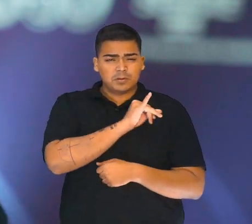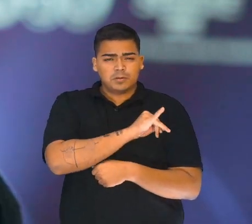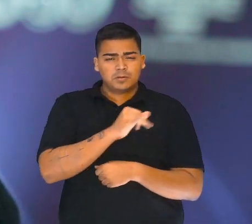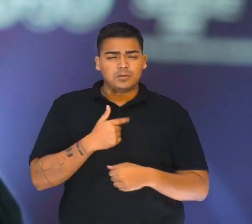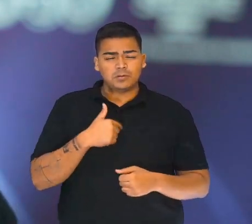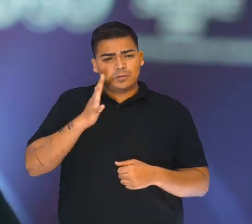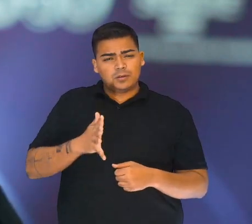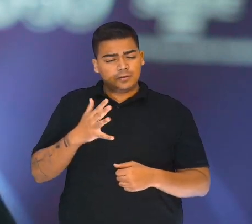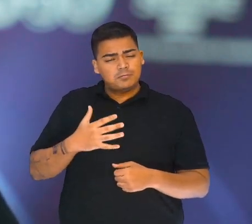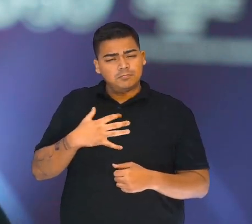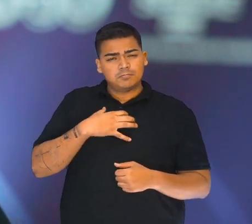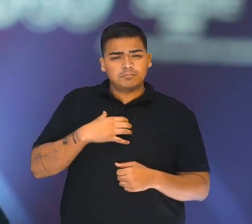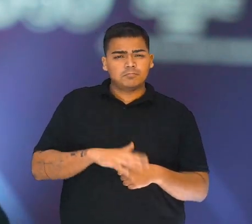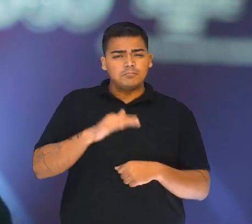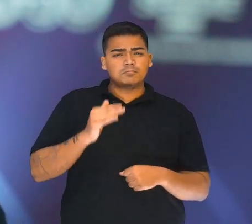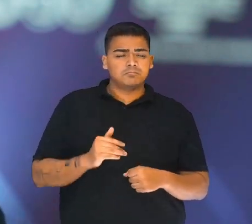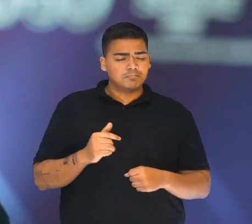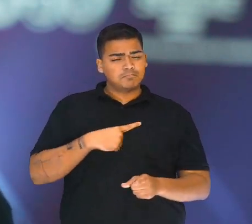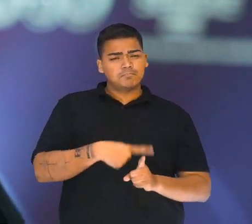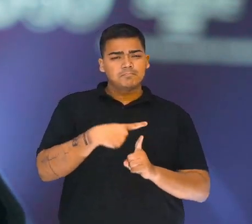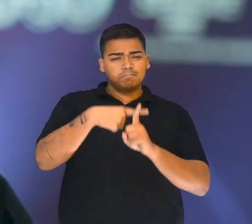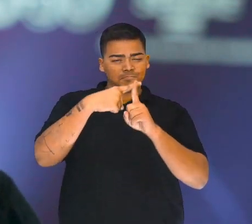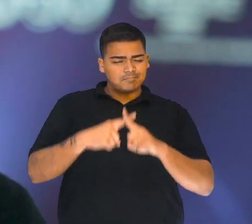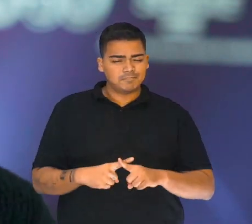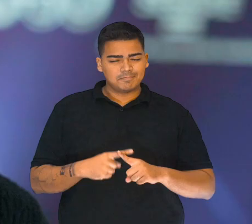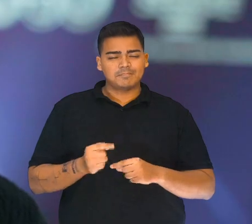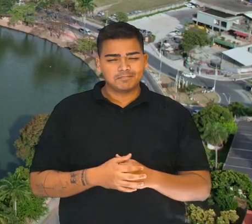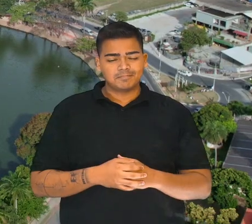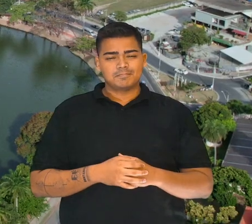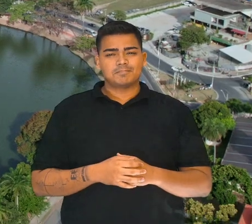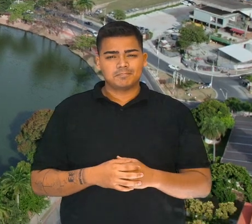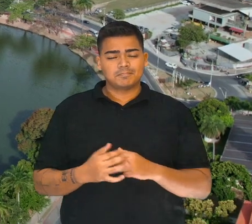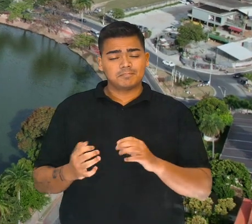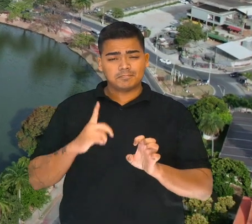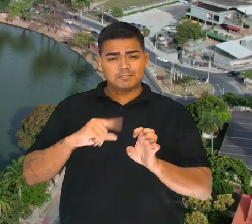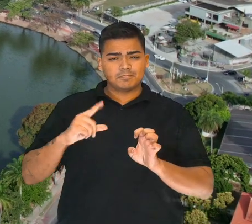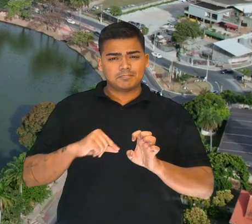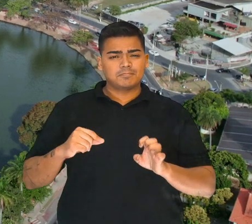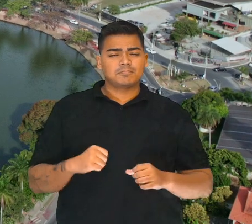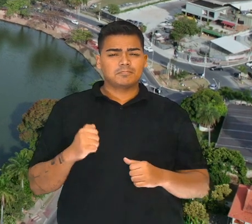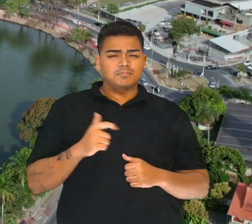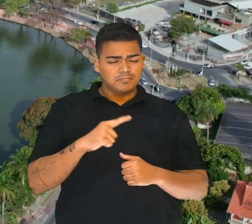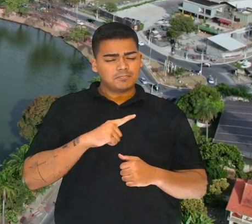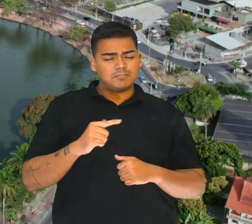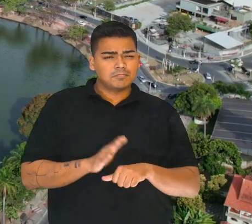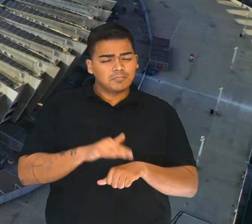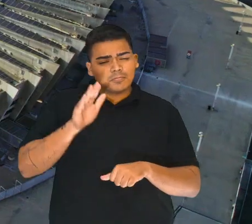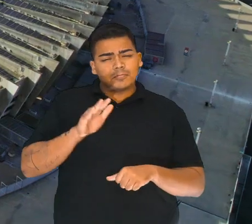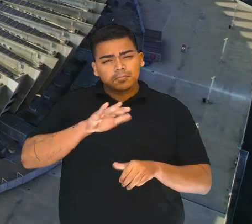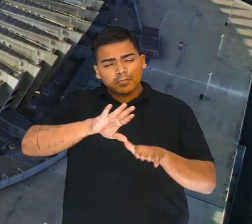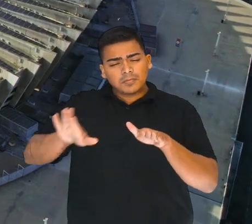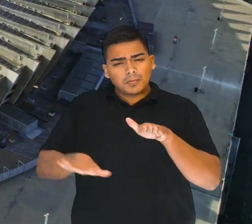Paulo, isso me traz vantagens competitivas e me traz vantagens que eu uso até hoje. O empreendedor mineiro, normalmente, ele é mais low